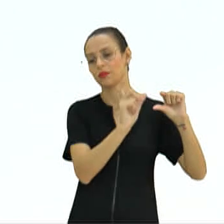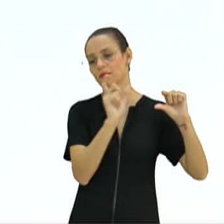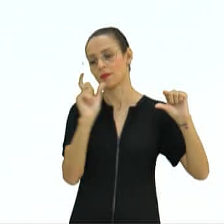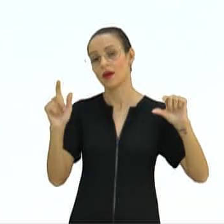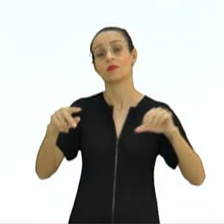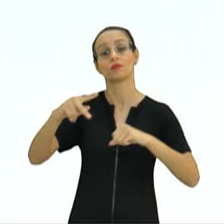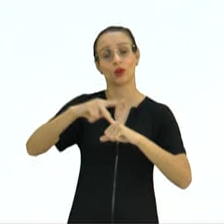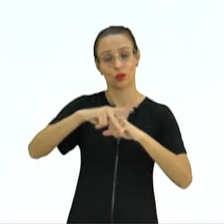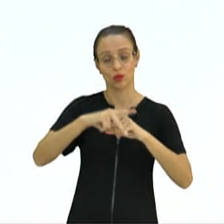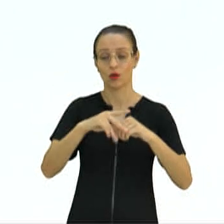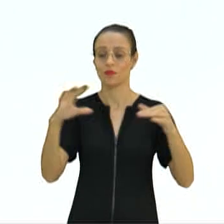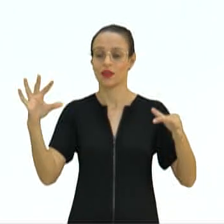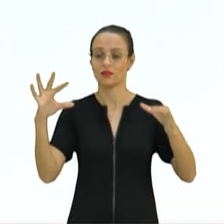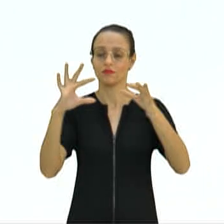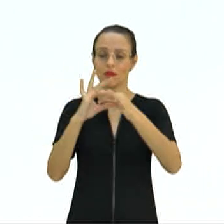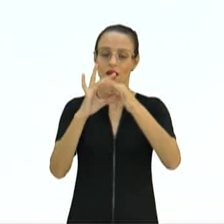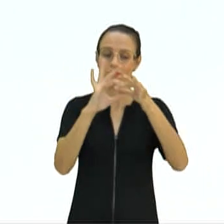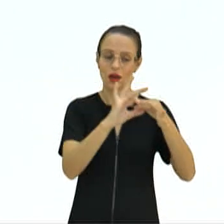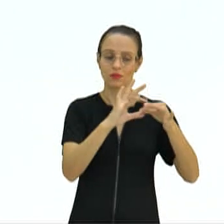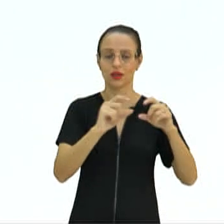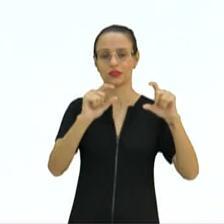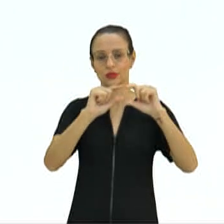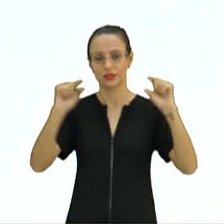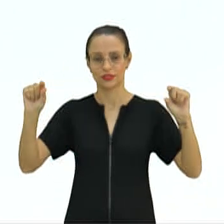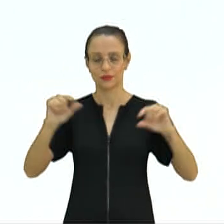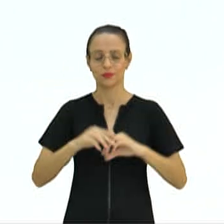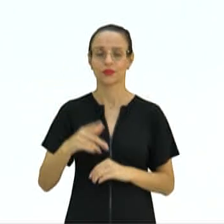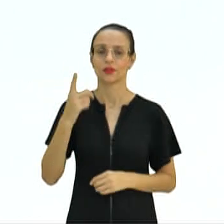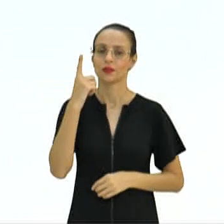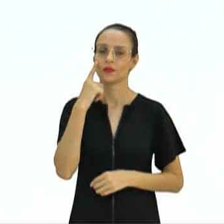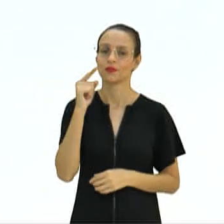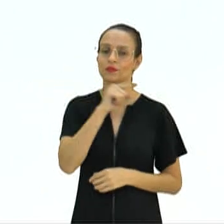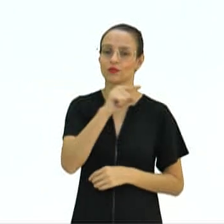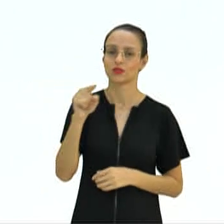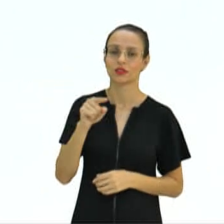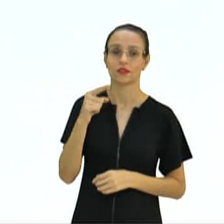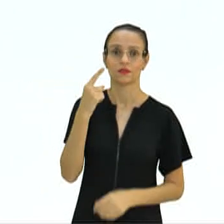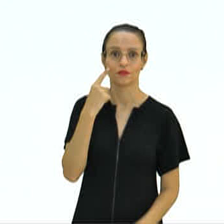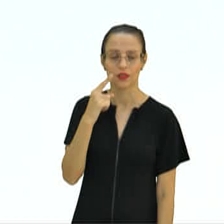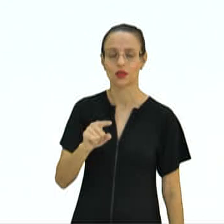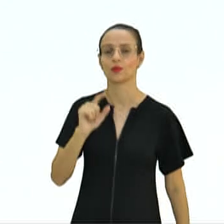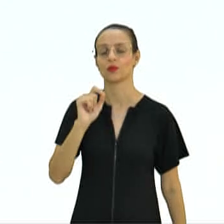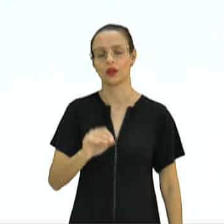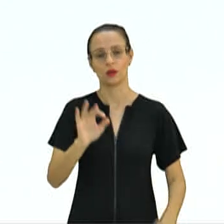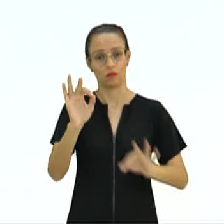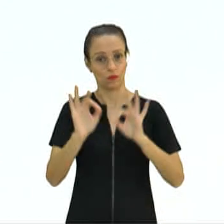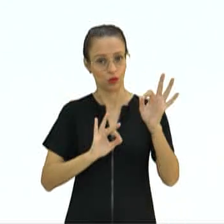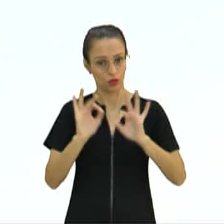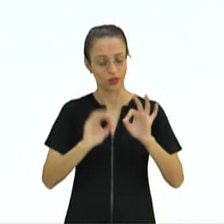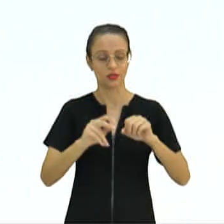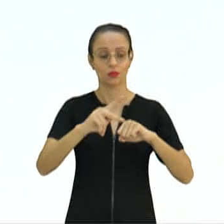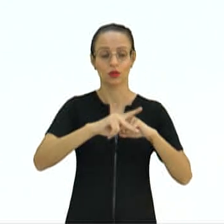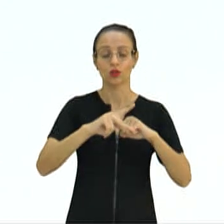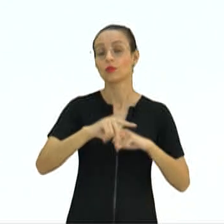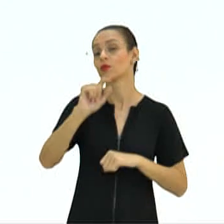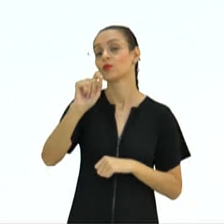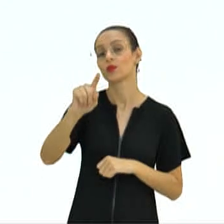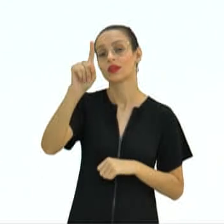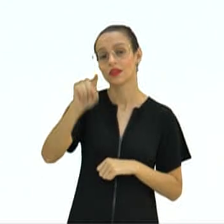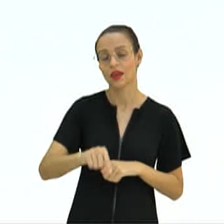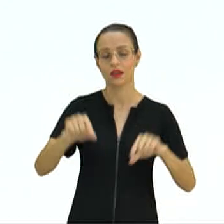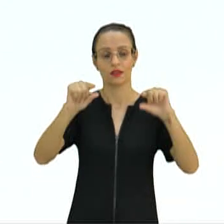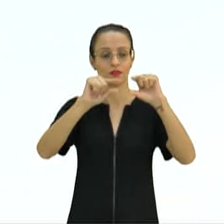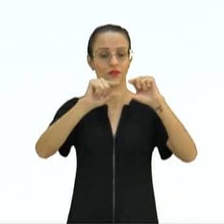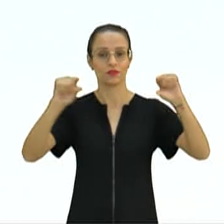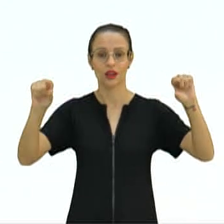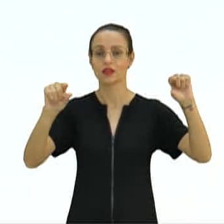em relação aos demais elementos de uma oração. Então, quando você ouvir falar colocação pronominal, se refere ao quê? Aonde